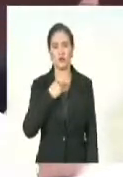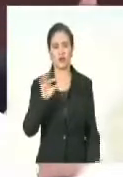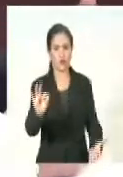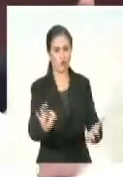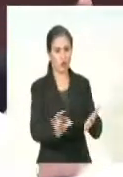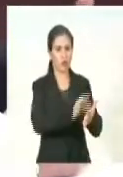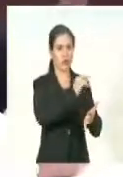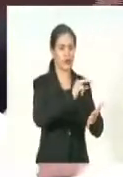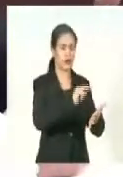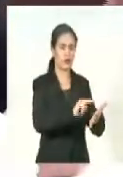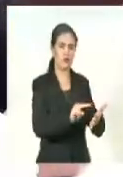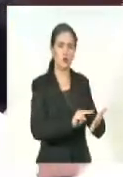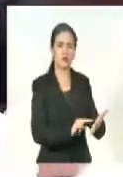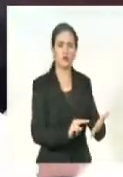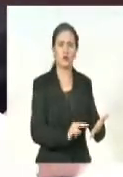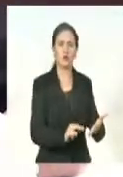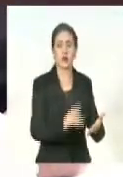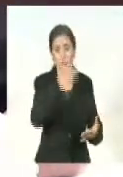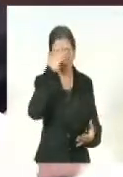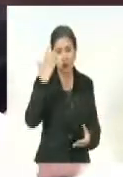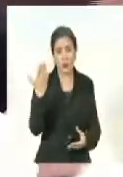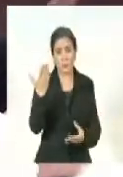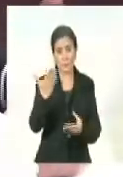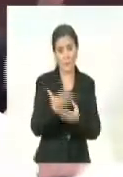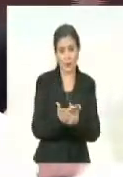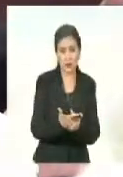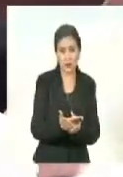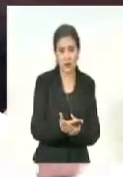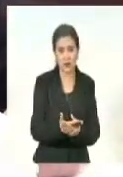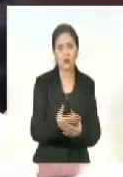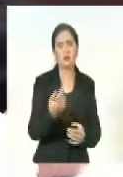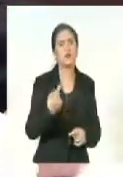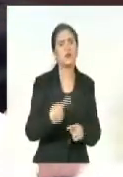porque as forças judiciais